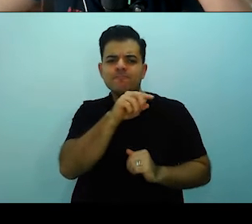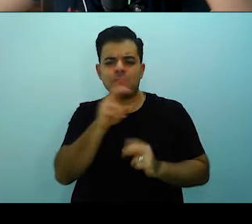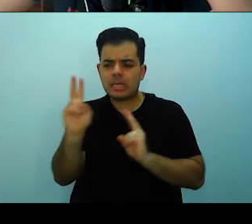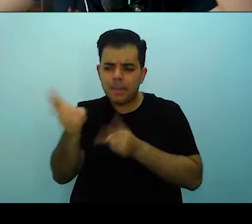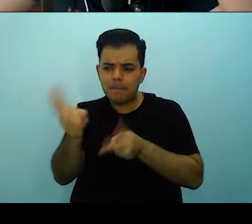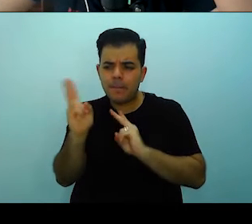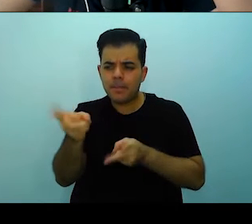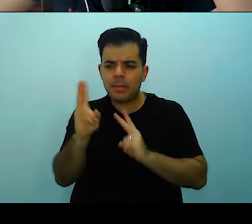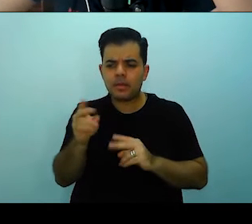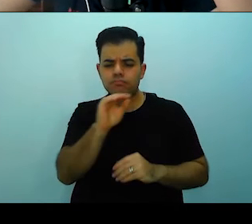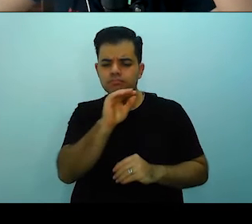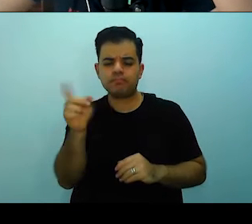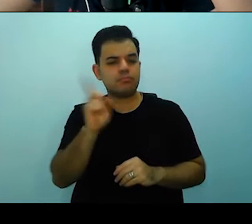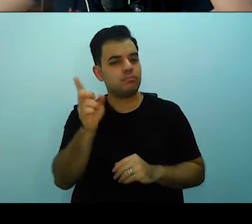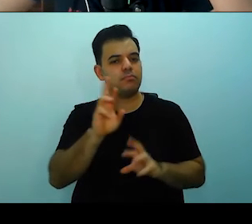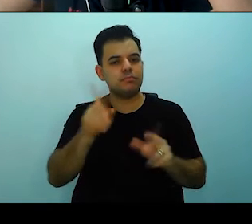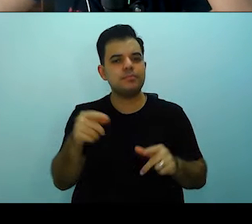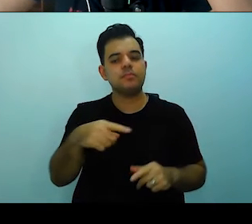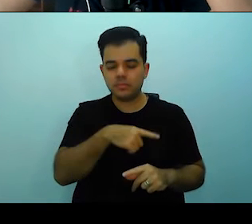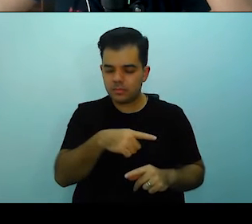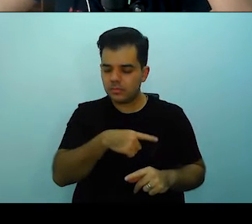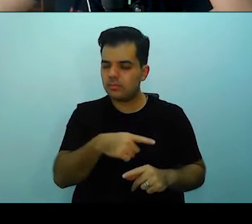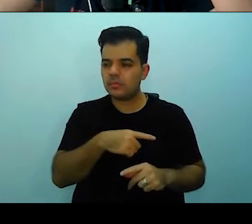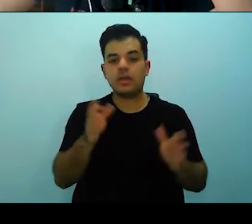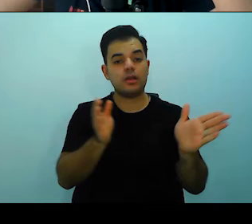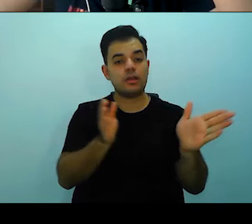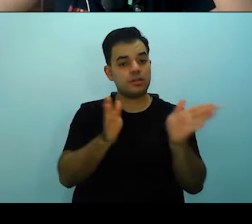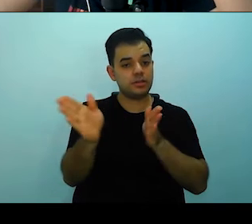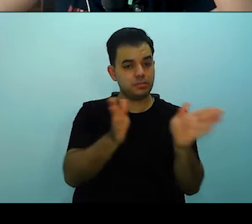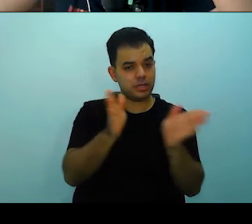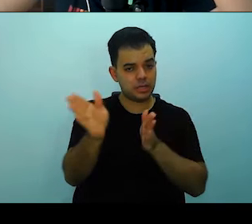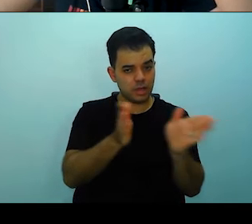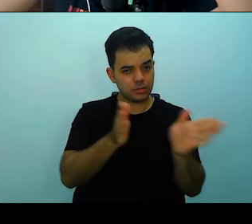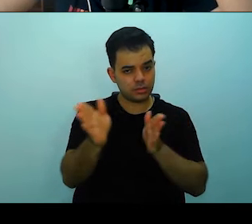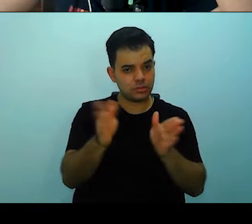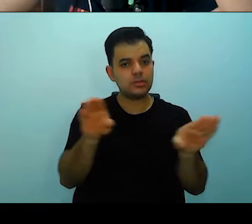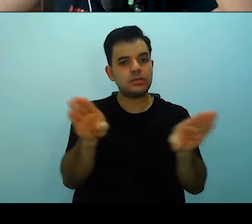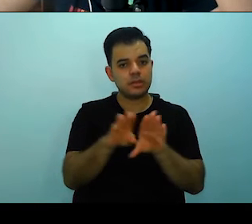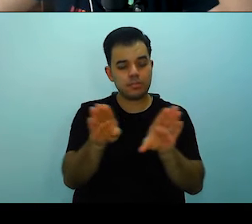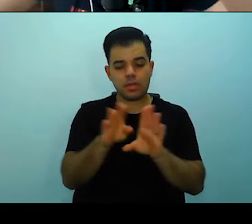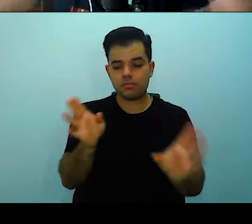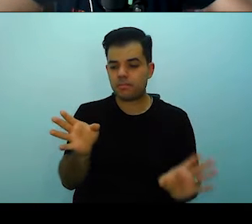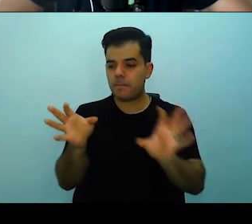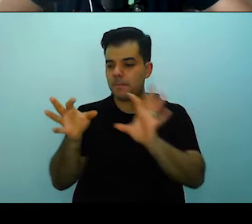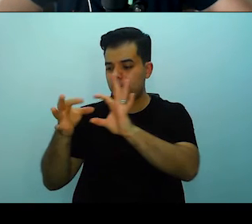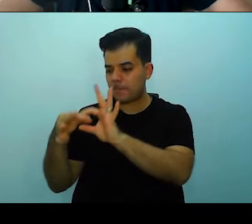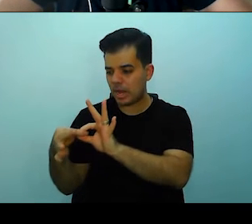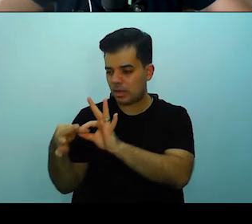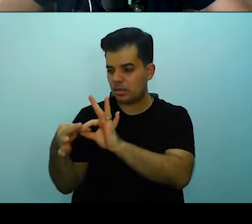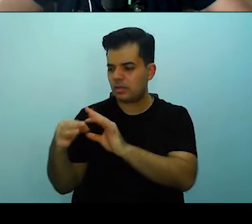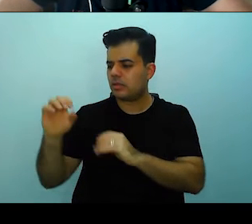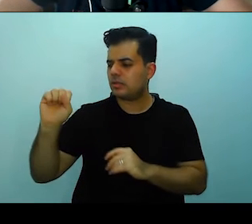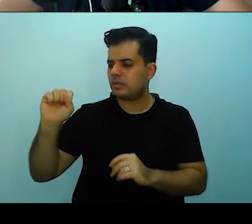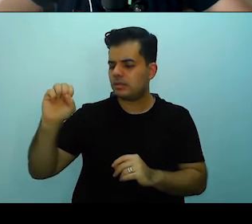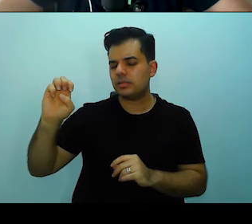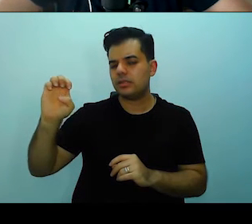Existe uma relação direta entre a acessibilidade e a semântica. E, às vezes, as